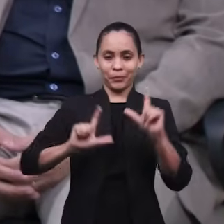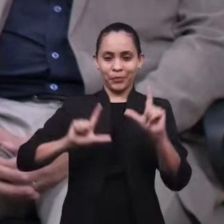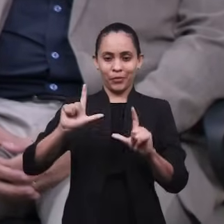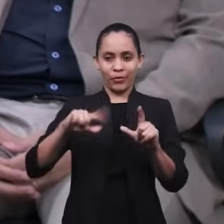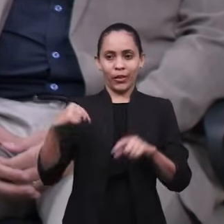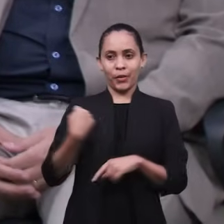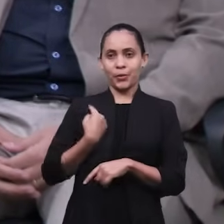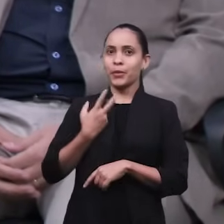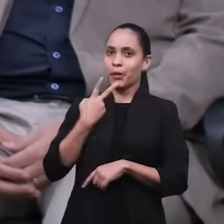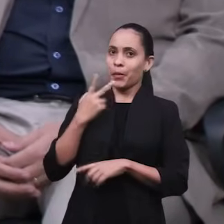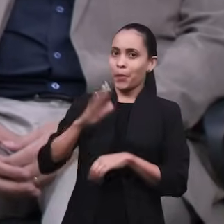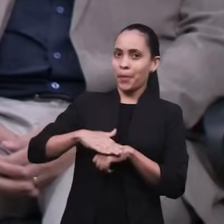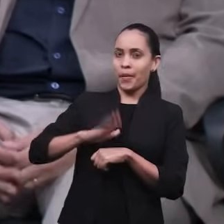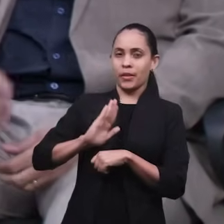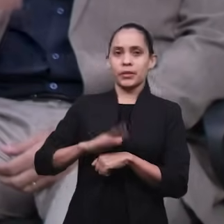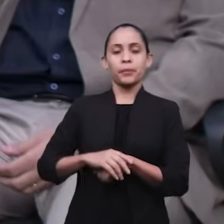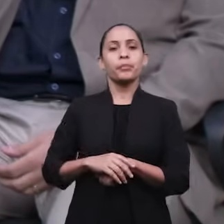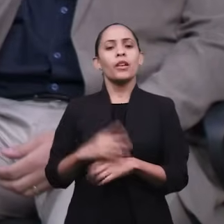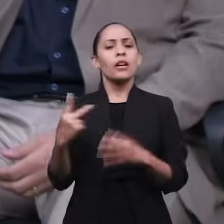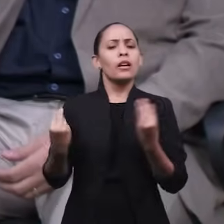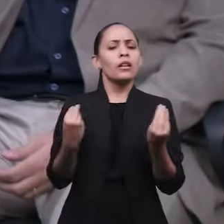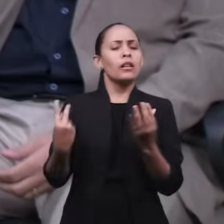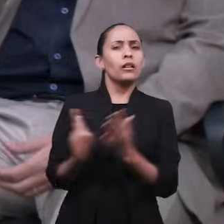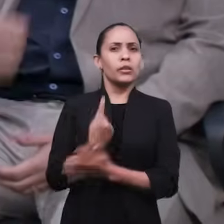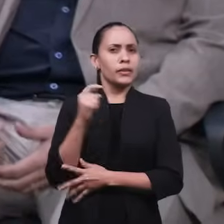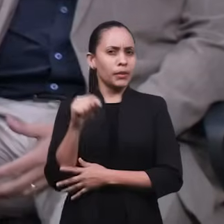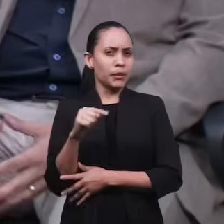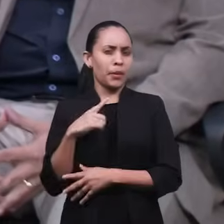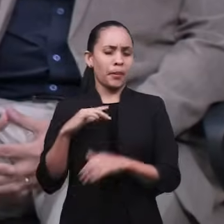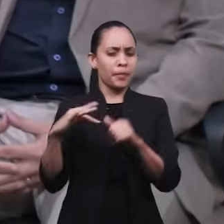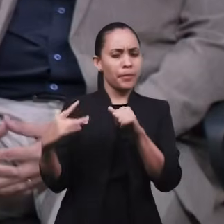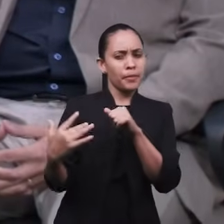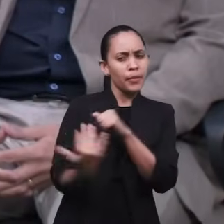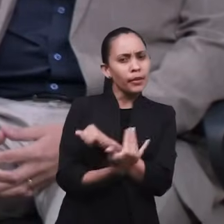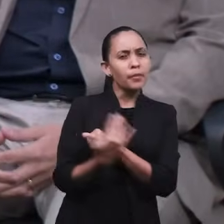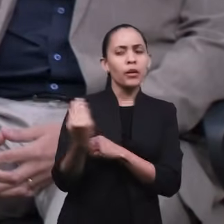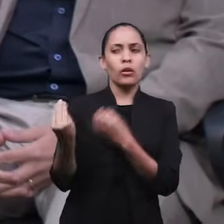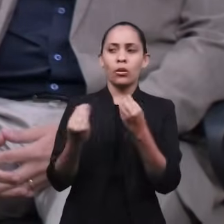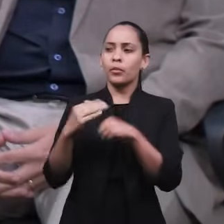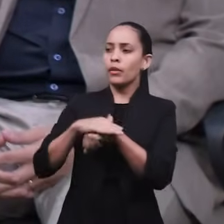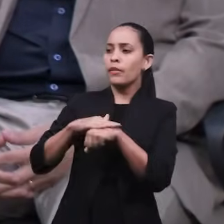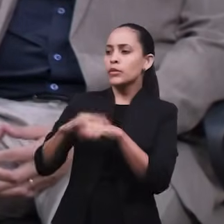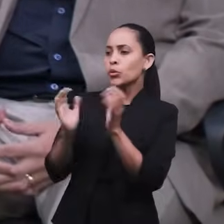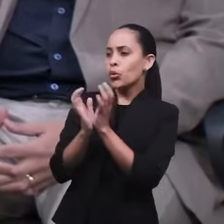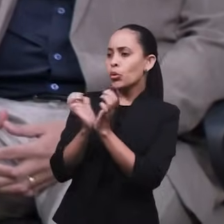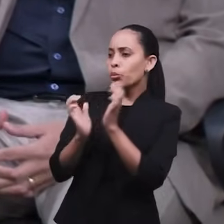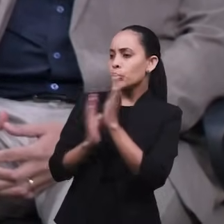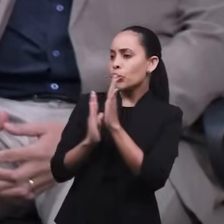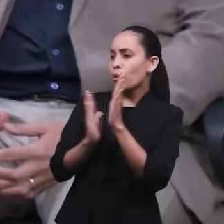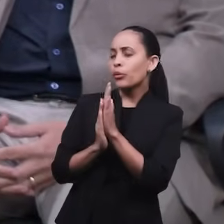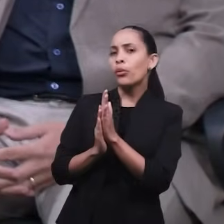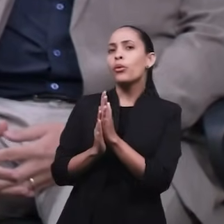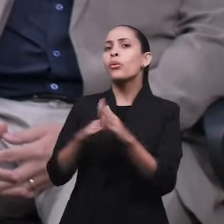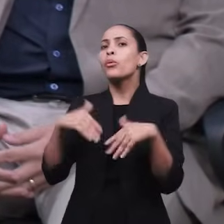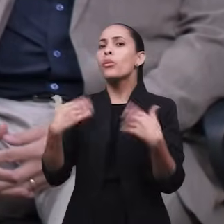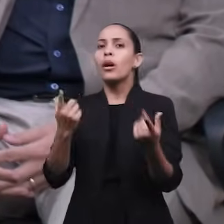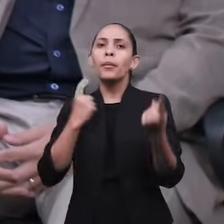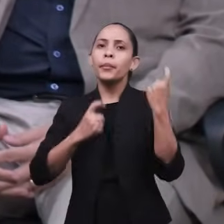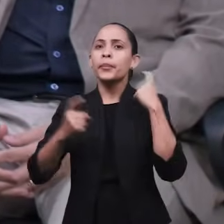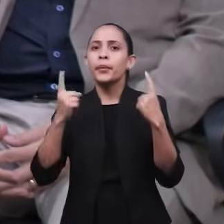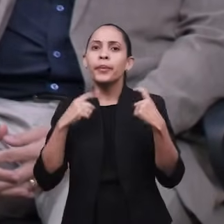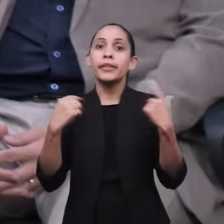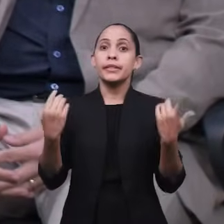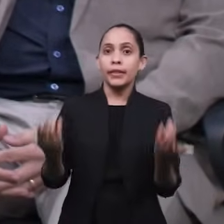um pouco mais nesse assunto. Fábio, quando veio a pandemia, como é que foi a conversa com o grupo de louvor, a